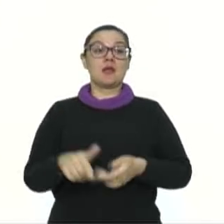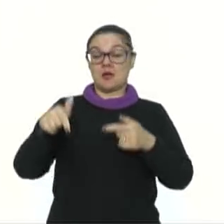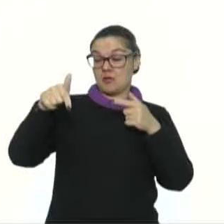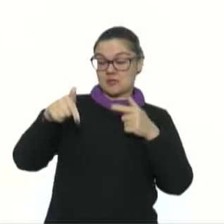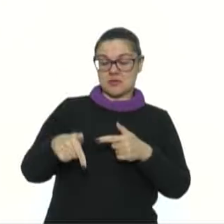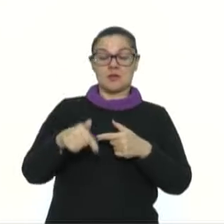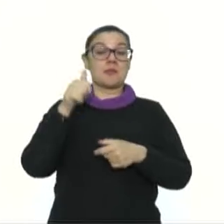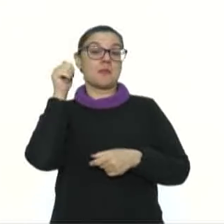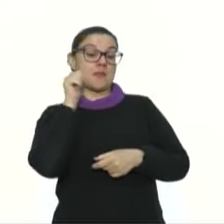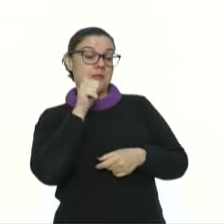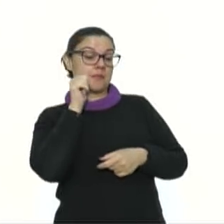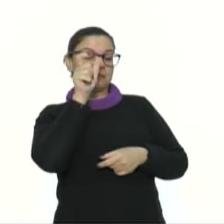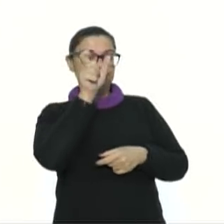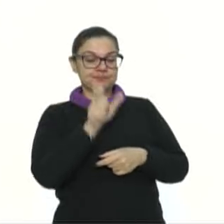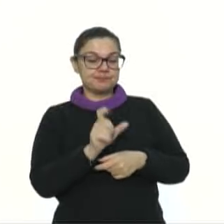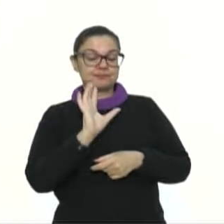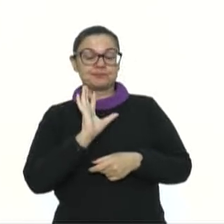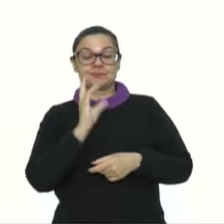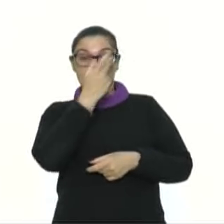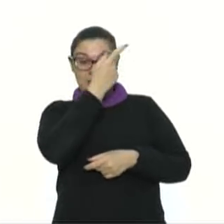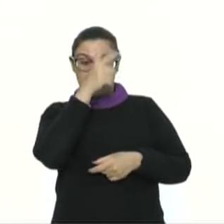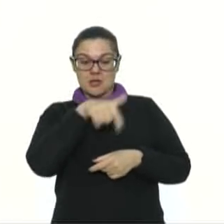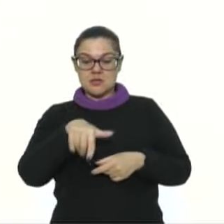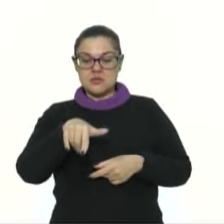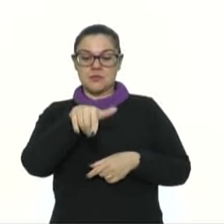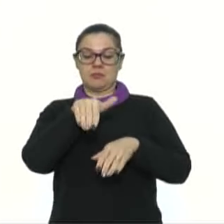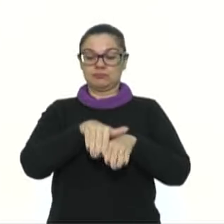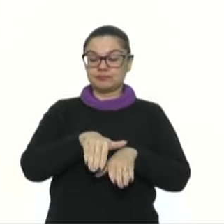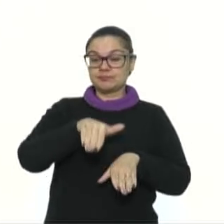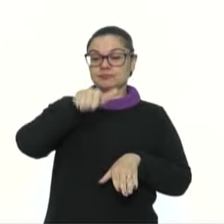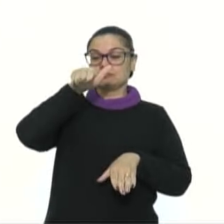psiquiatra, diante desse cenário, essas pessoas, quando